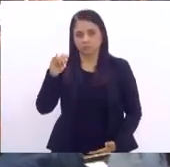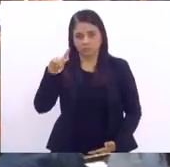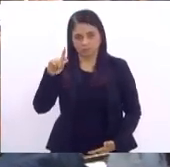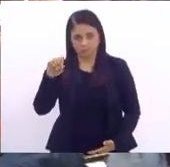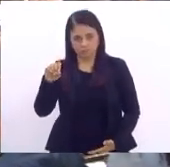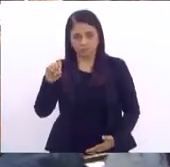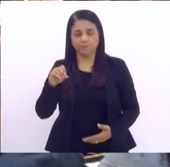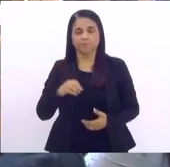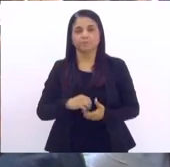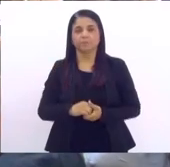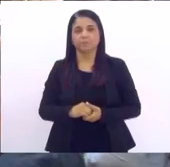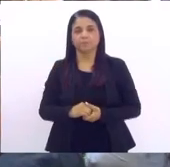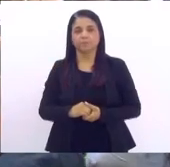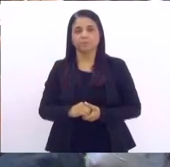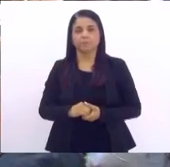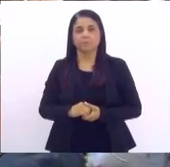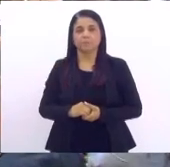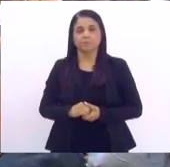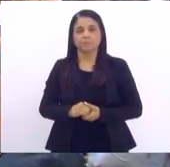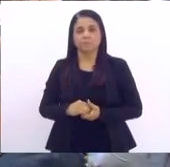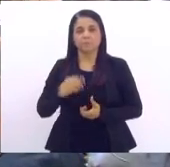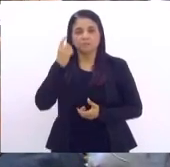Deputado André Correia.